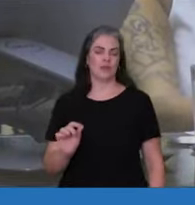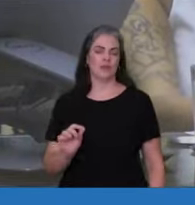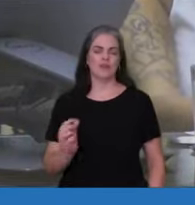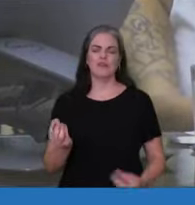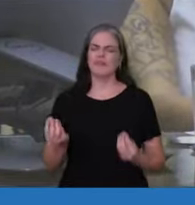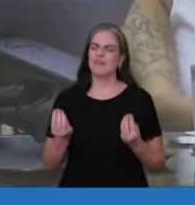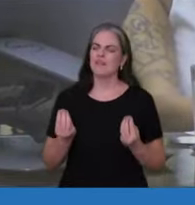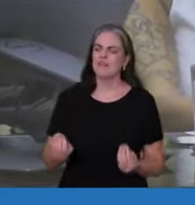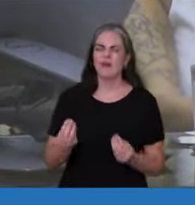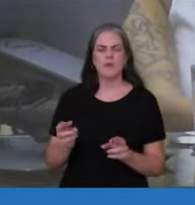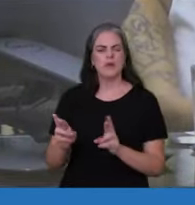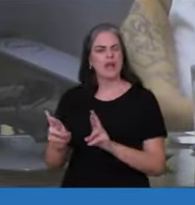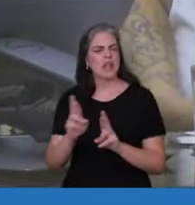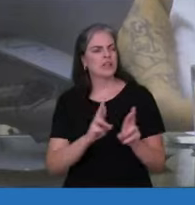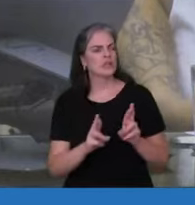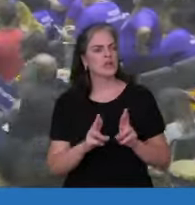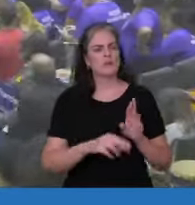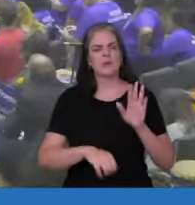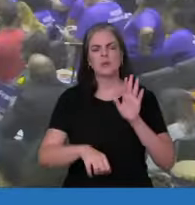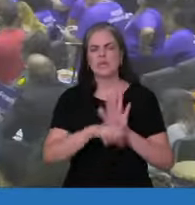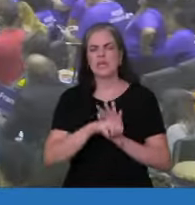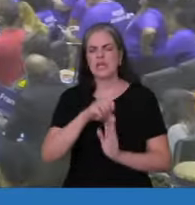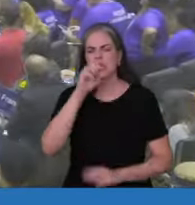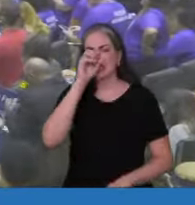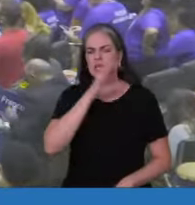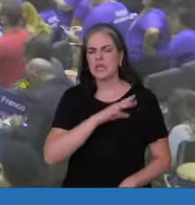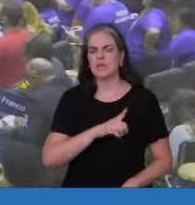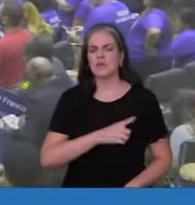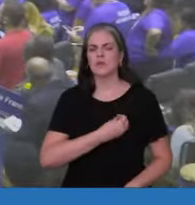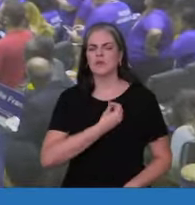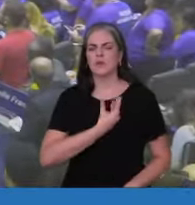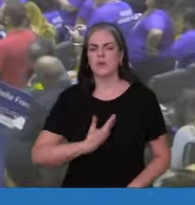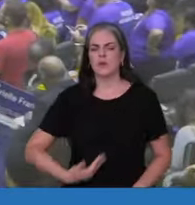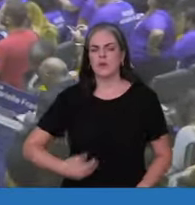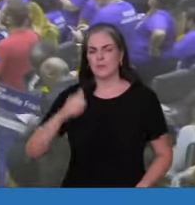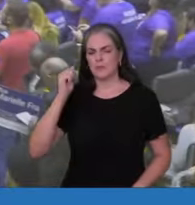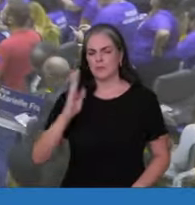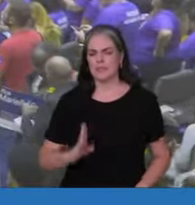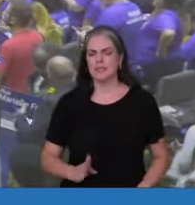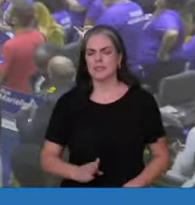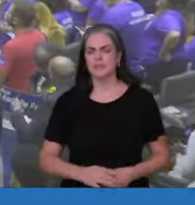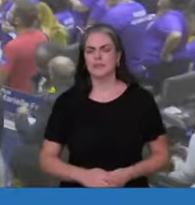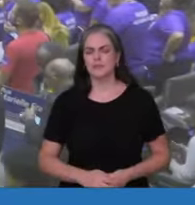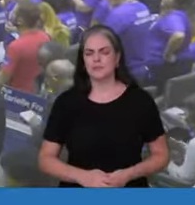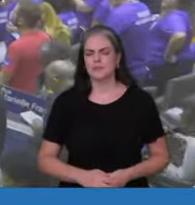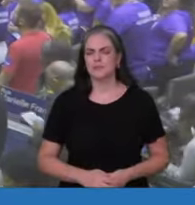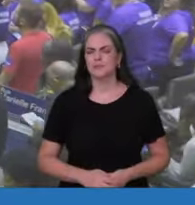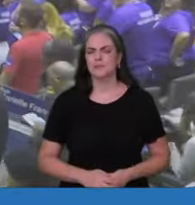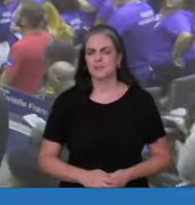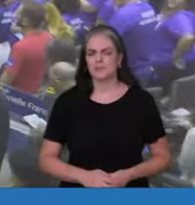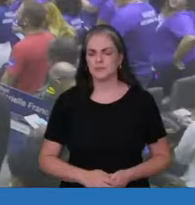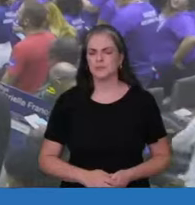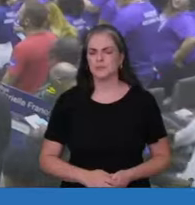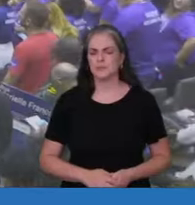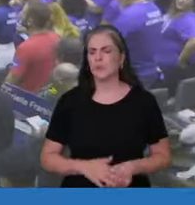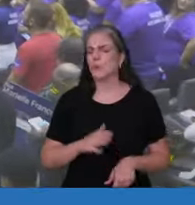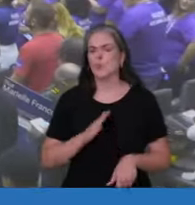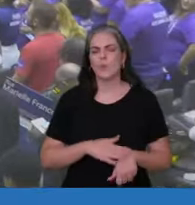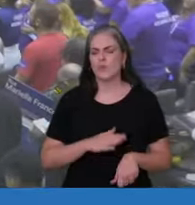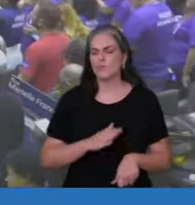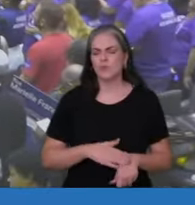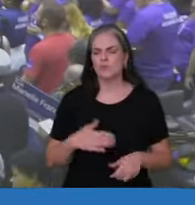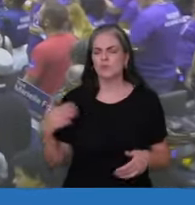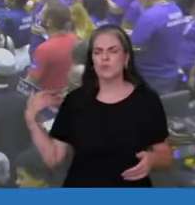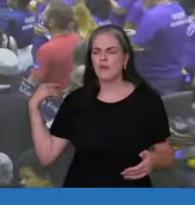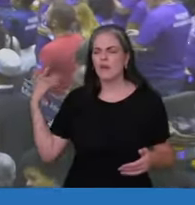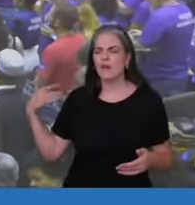criminosas que permeiam o Estado brasileiro. Há quanto tempo o Estado serve ao